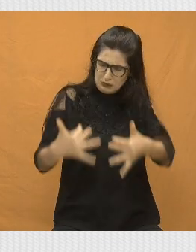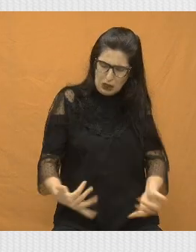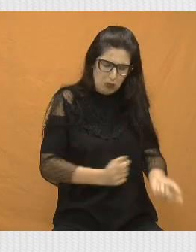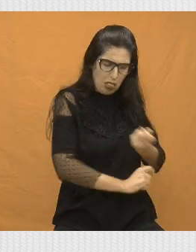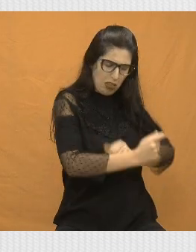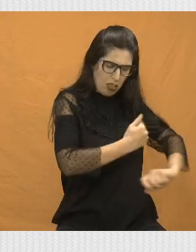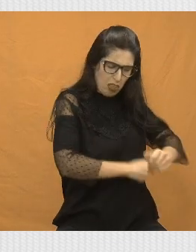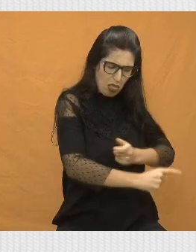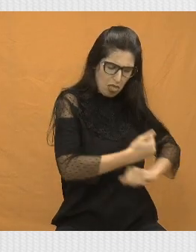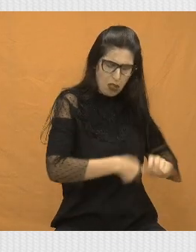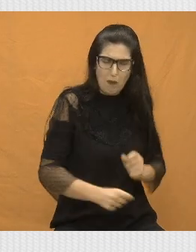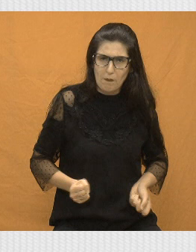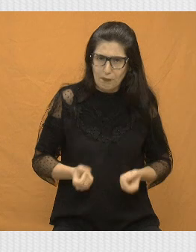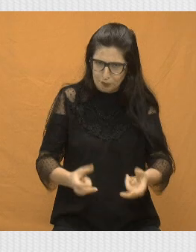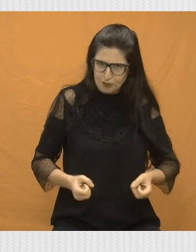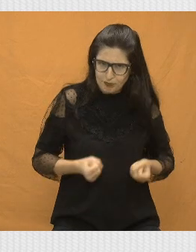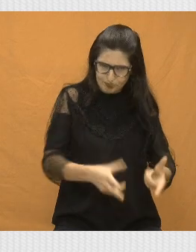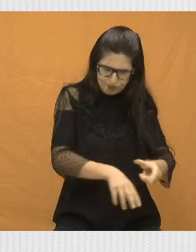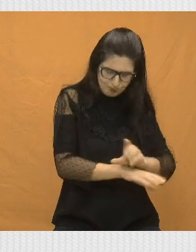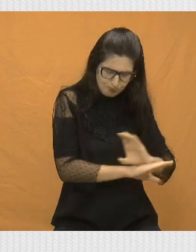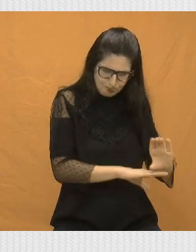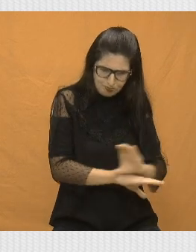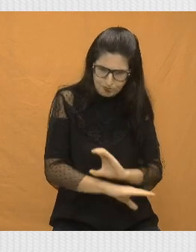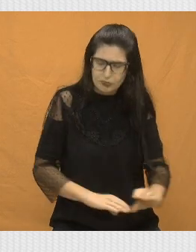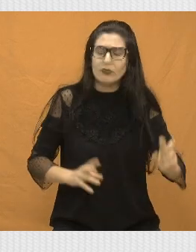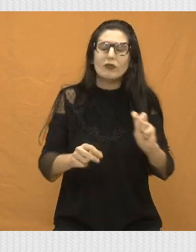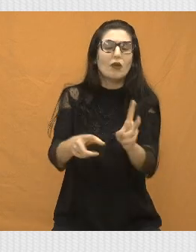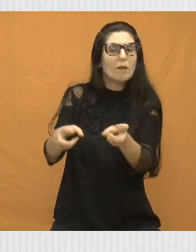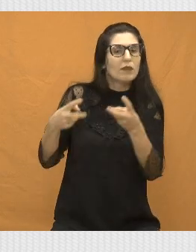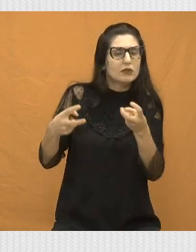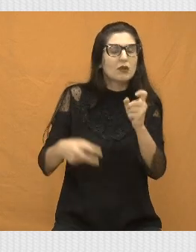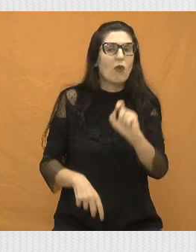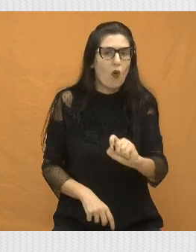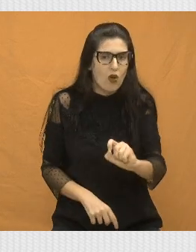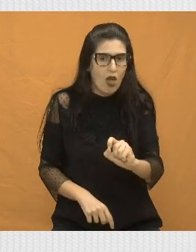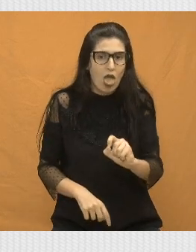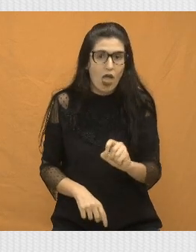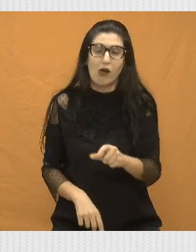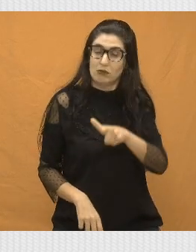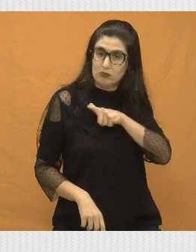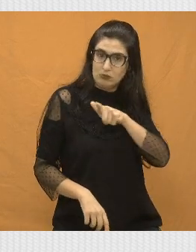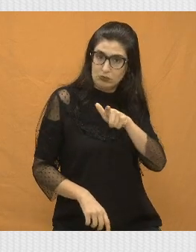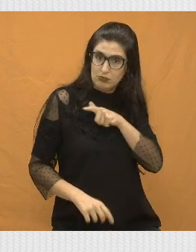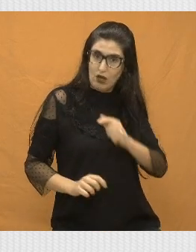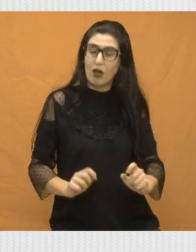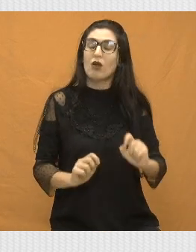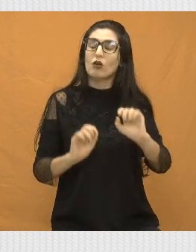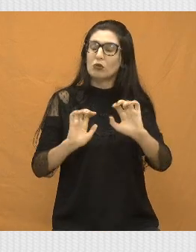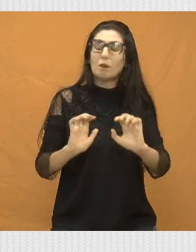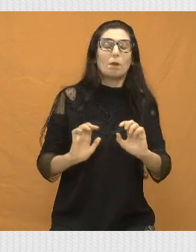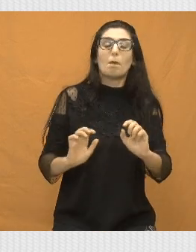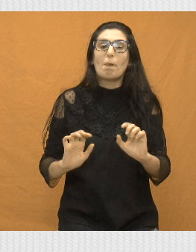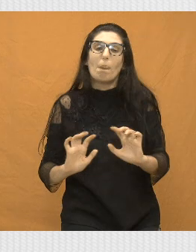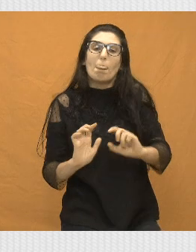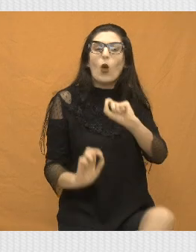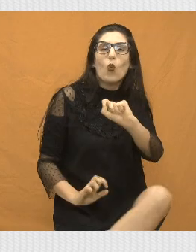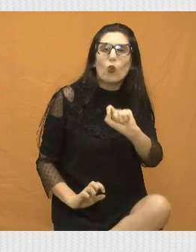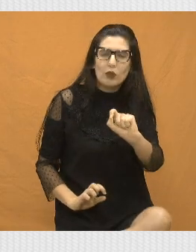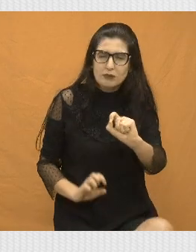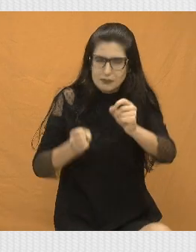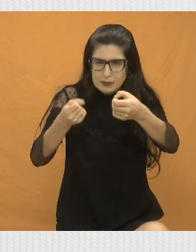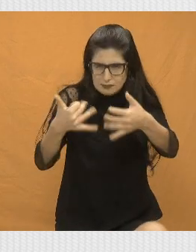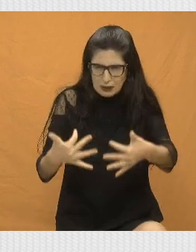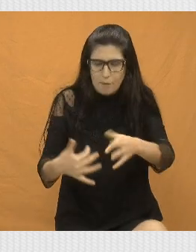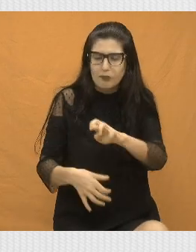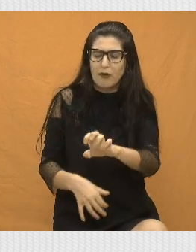fiscais. Como podemos perceber aqui, nós temos indicadores da receita corrente líquida, que uma